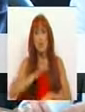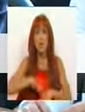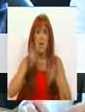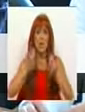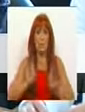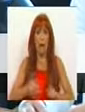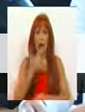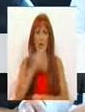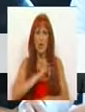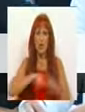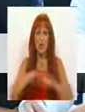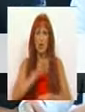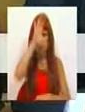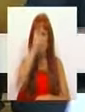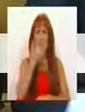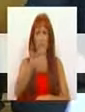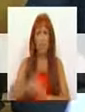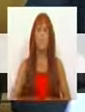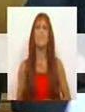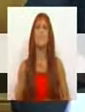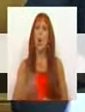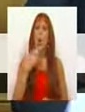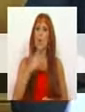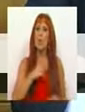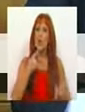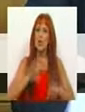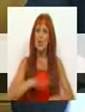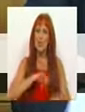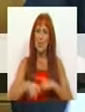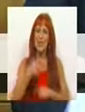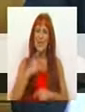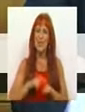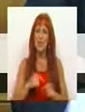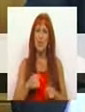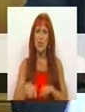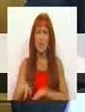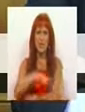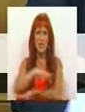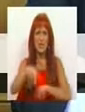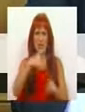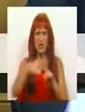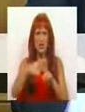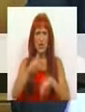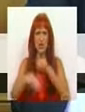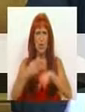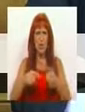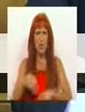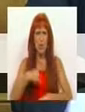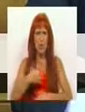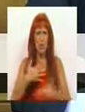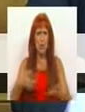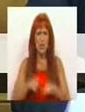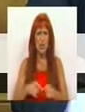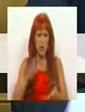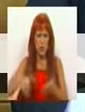este assunto? Obrigado, Sr. Deputado. Sr. Ministro, faz favor. Muito obrigado, uma vez mais, Sr. Deputado. Dizer-lhe que as indicações são as mais positivas depois do momento de grande preocupação.